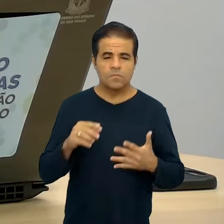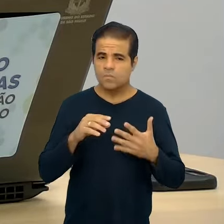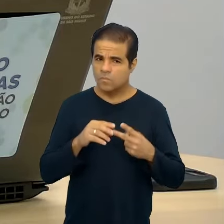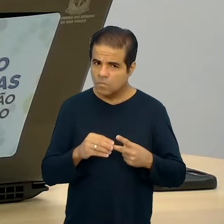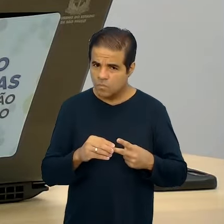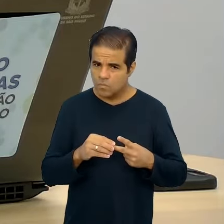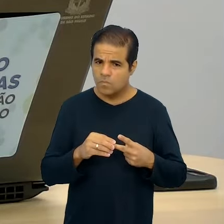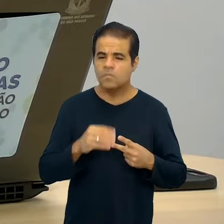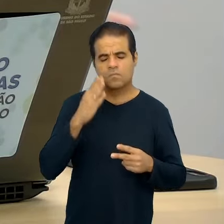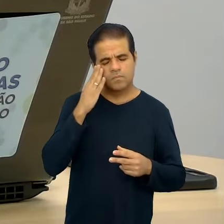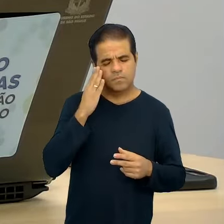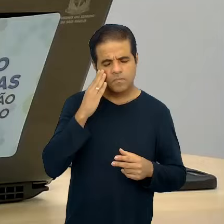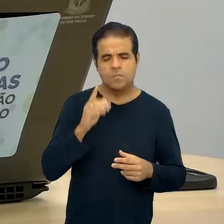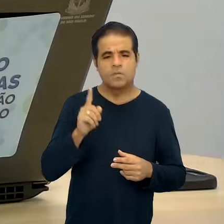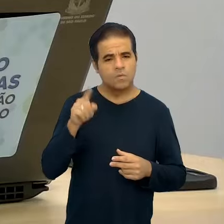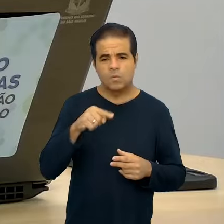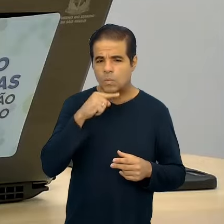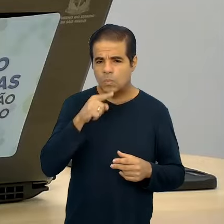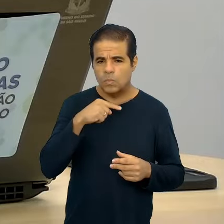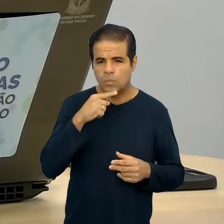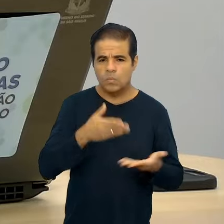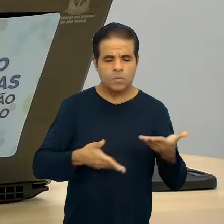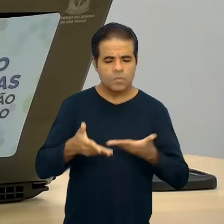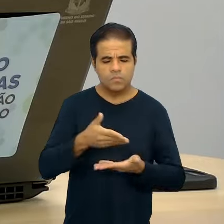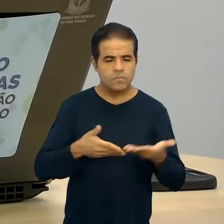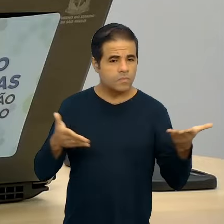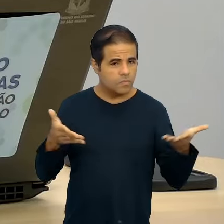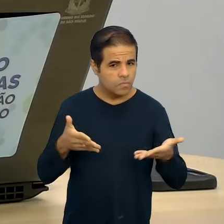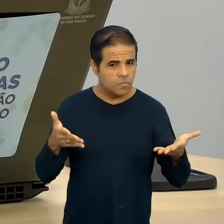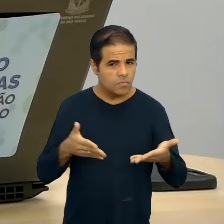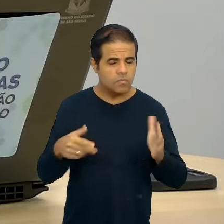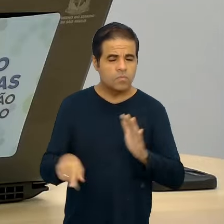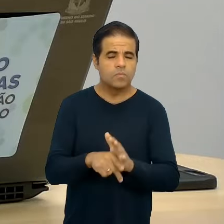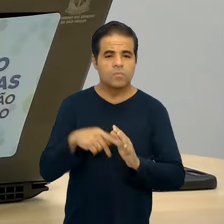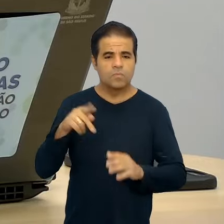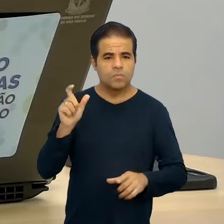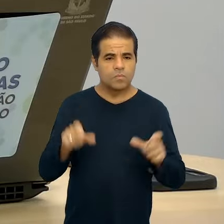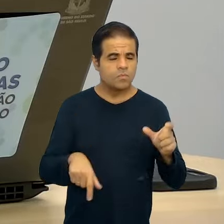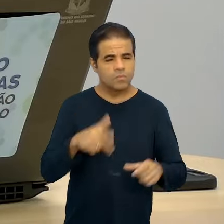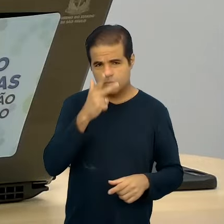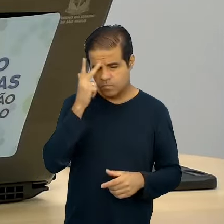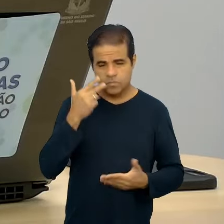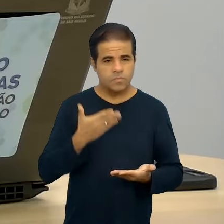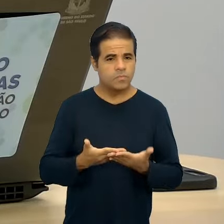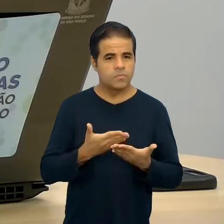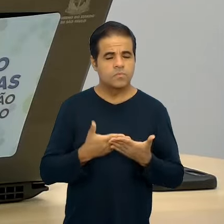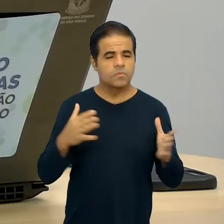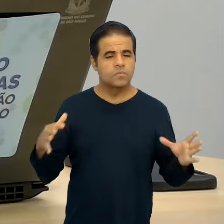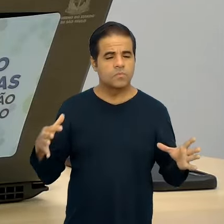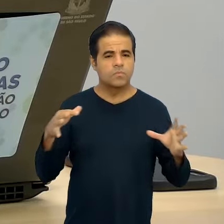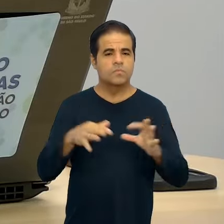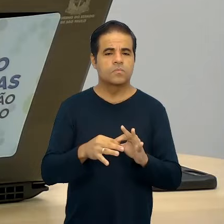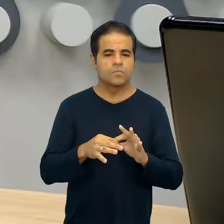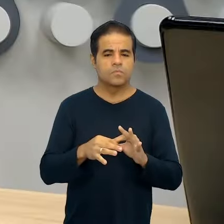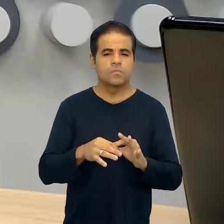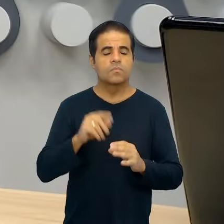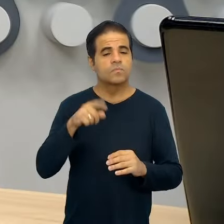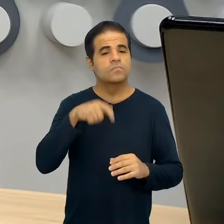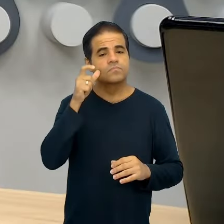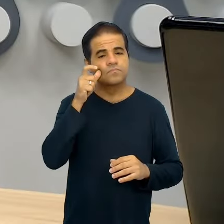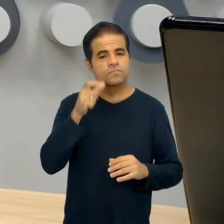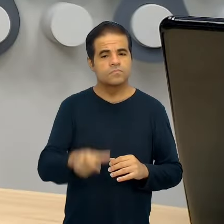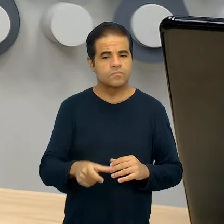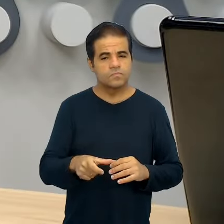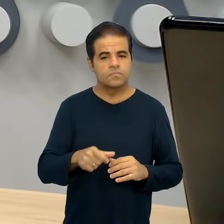aqui, certo, pessoal? Isso aqui a gente não consegue relacionar agora para os próprios estudantes conseguirem fazer esse link, sim, né? Sim, exatamente. É muito interessante,